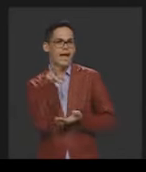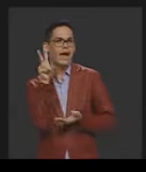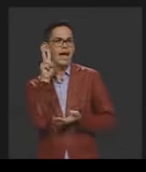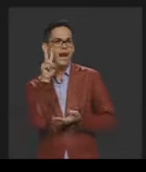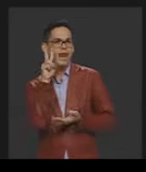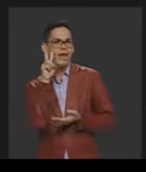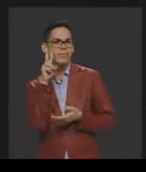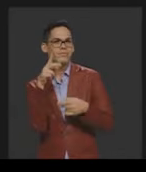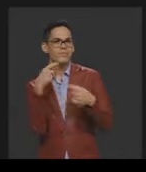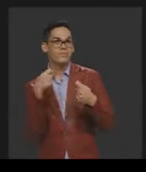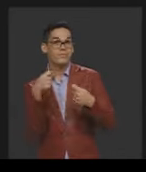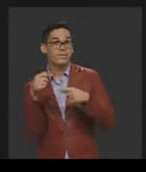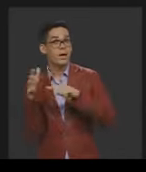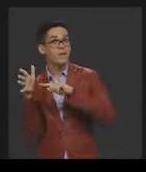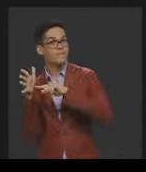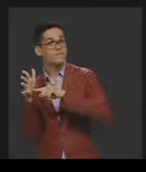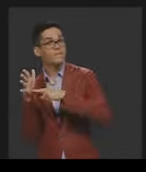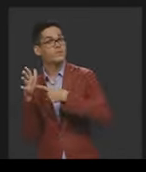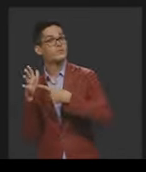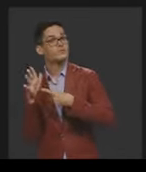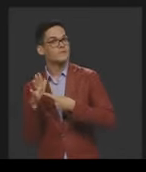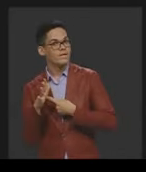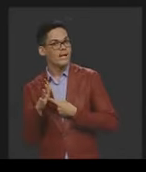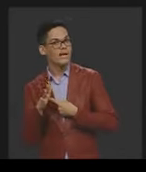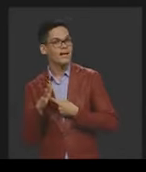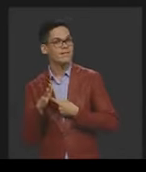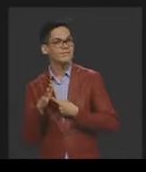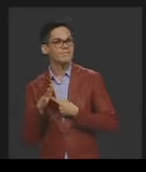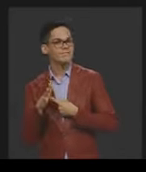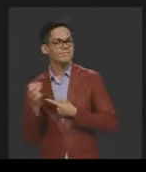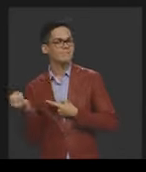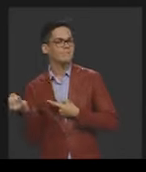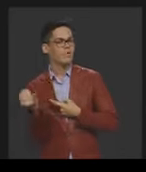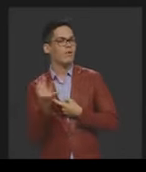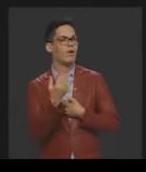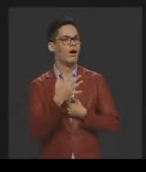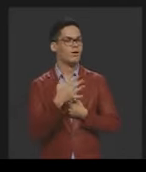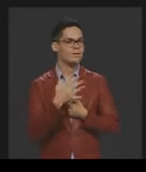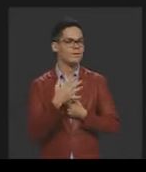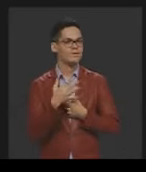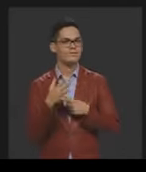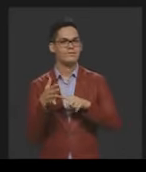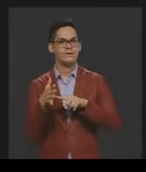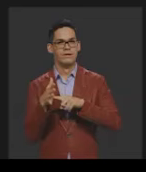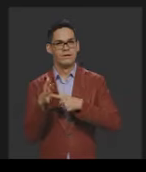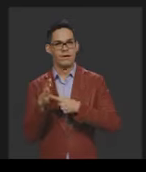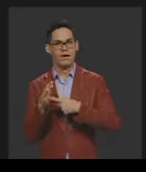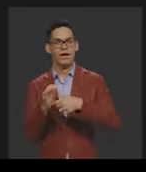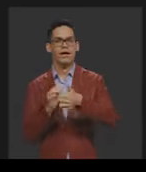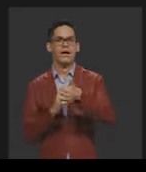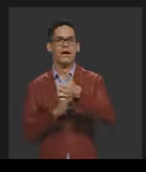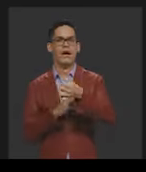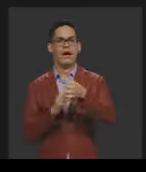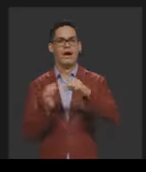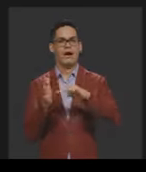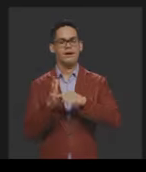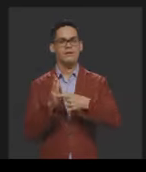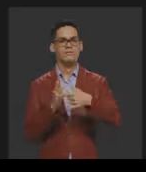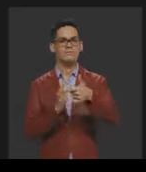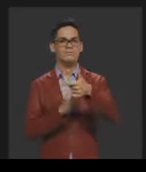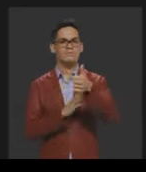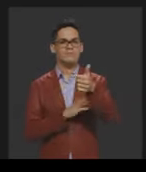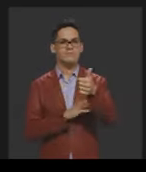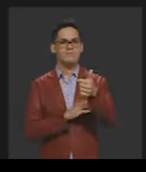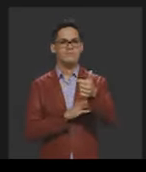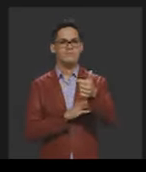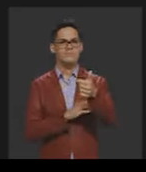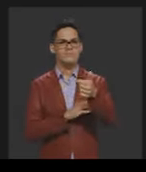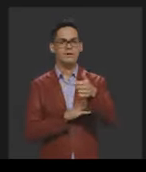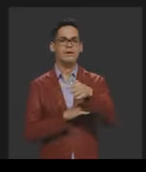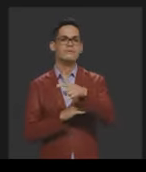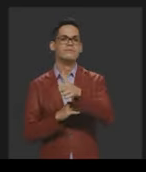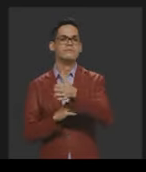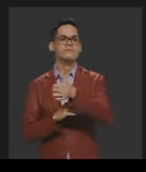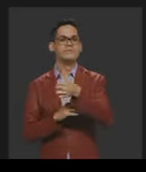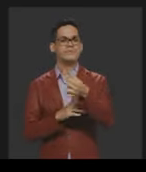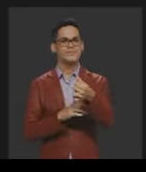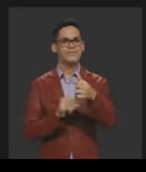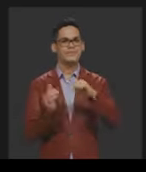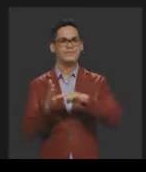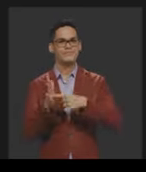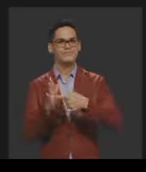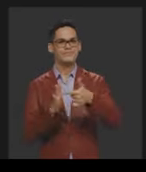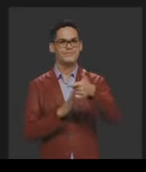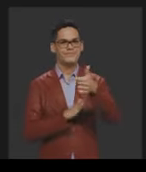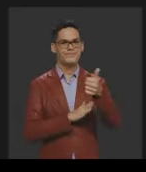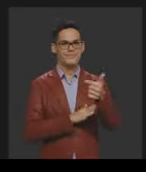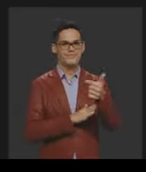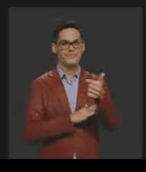tive que multiplicar? Né? Nós tivemos que fazer multiplicação 16 vezes 12. 16 é o